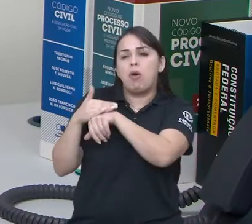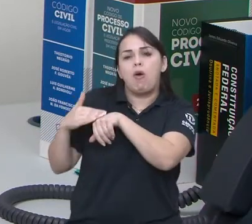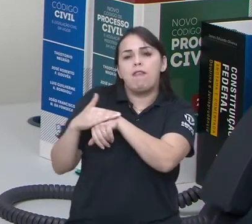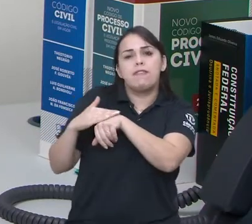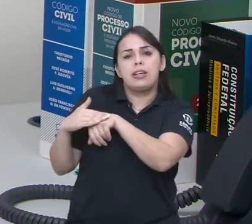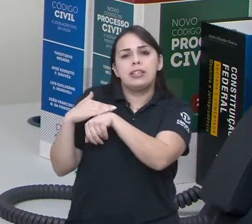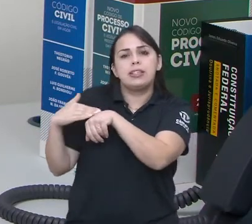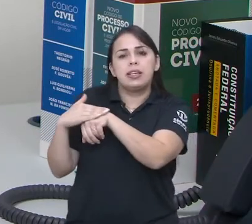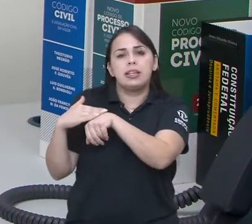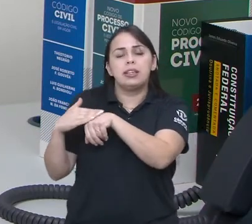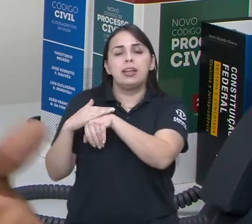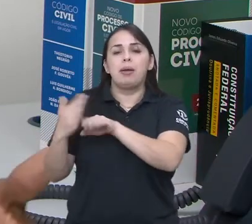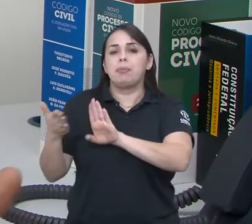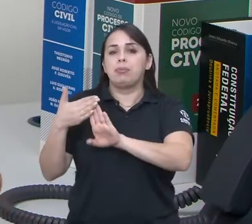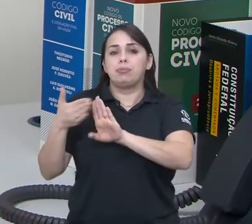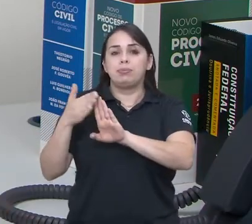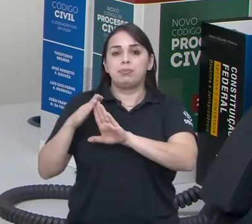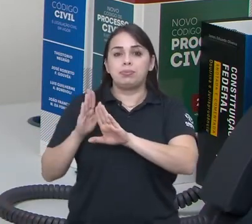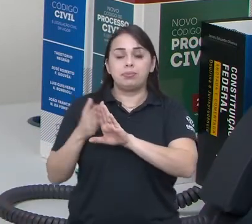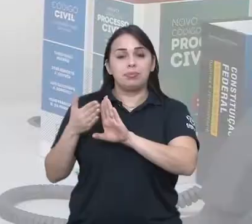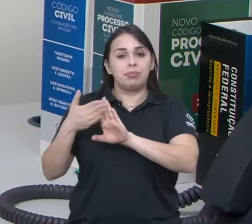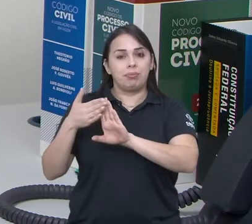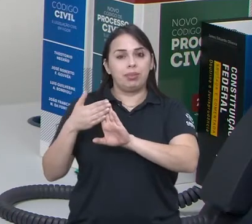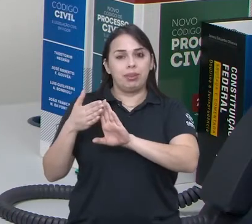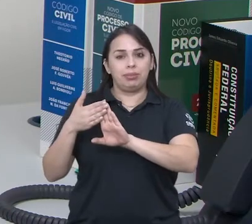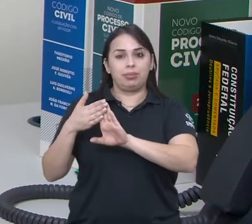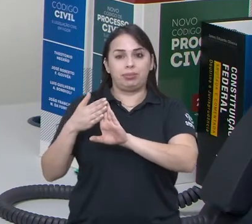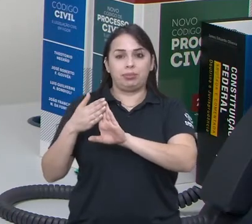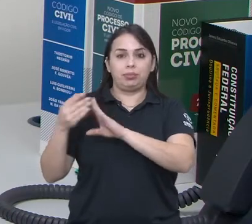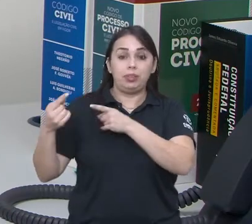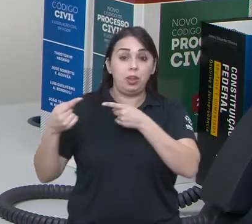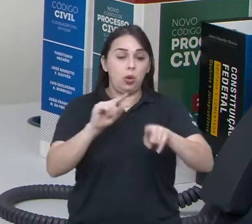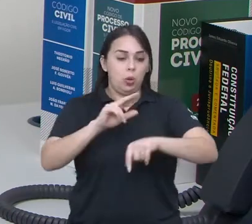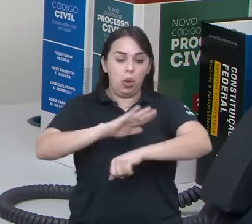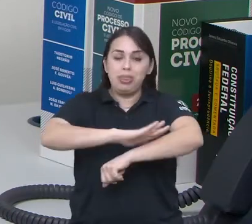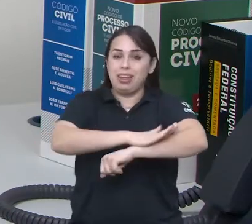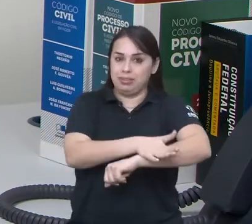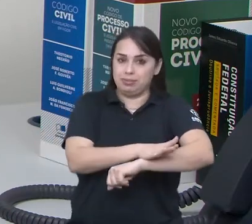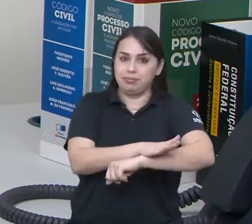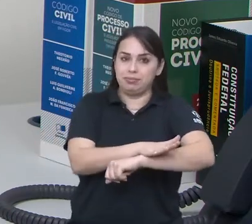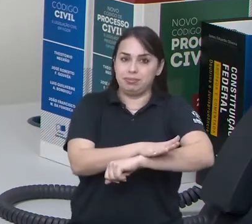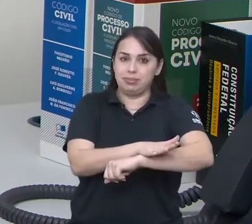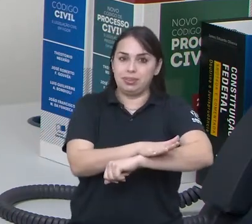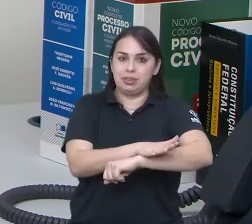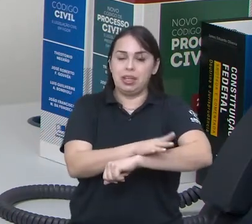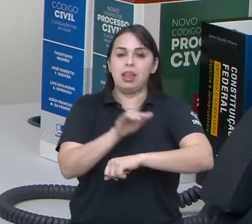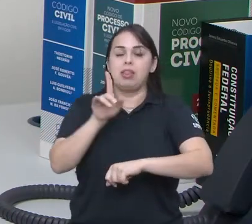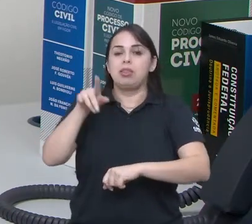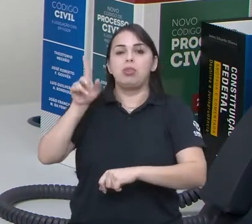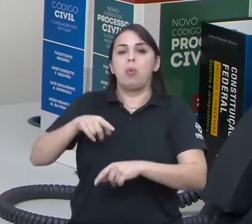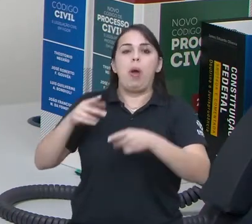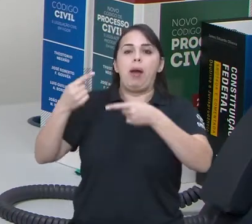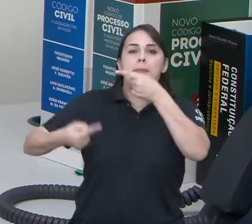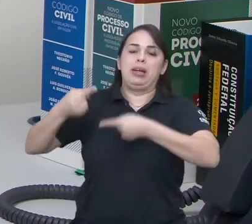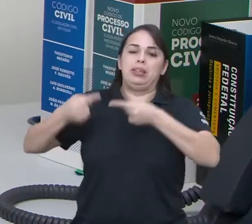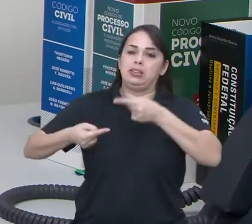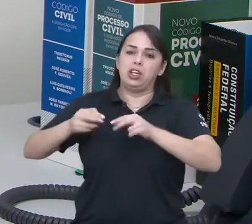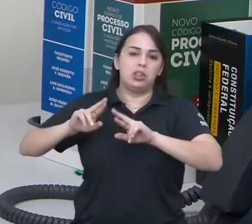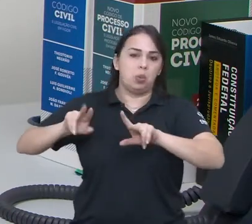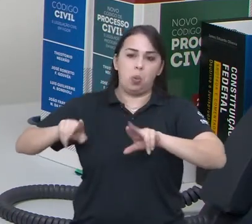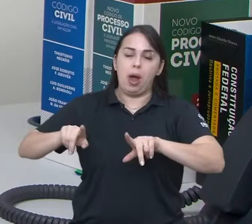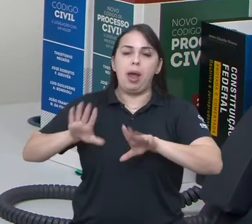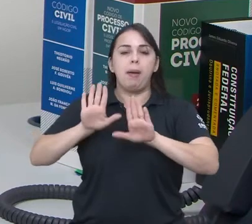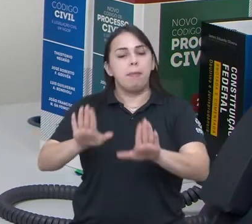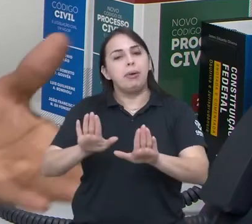sempre colocando em pauta a questão racial, não como uma discussão, mas